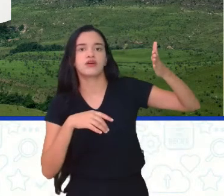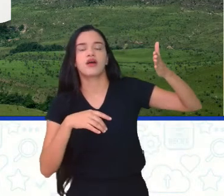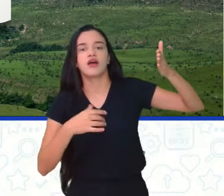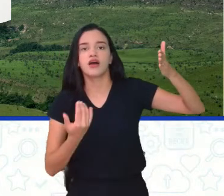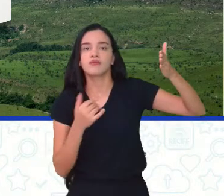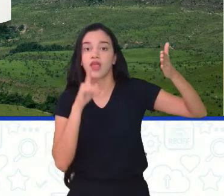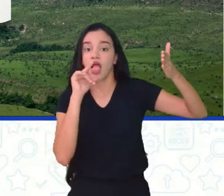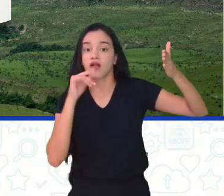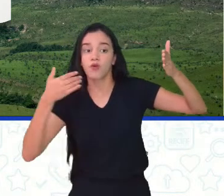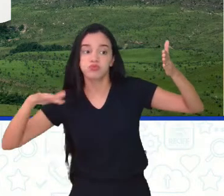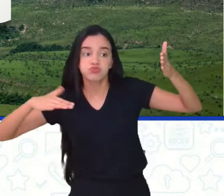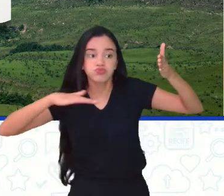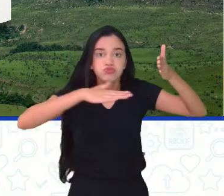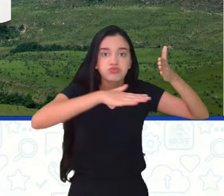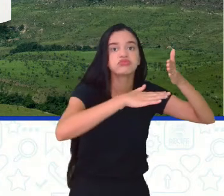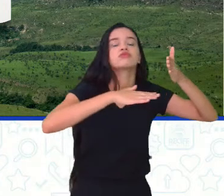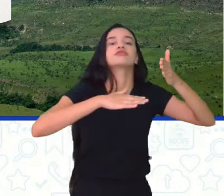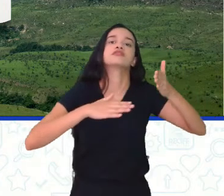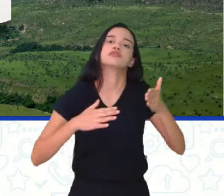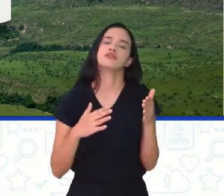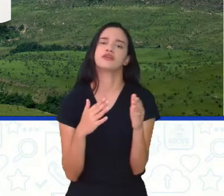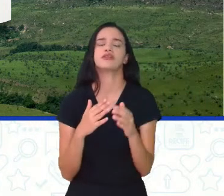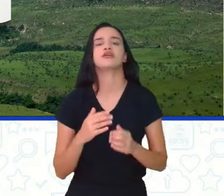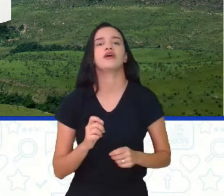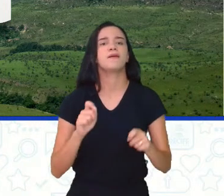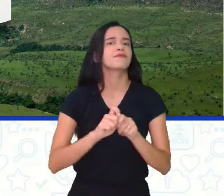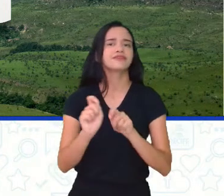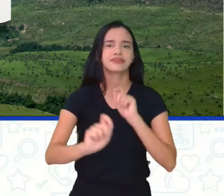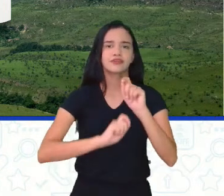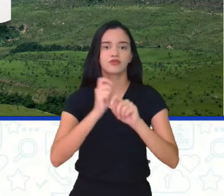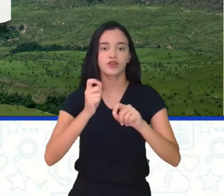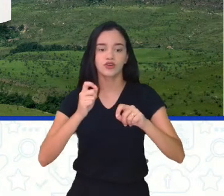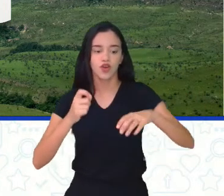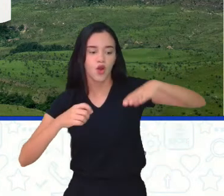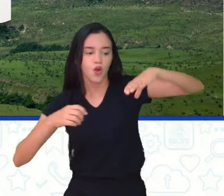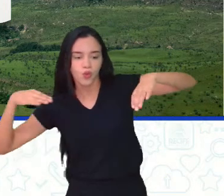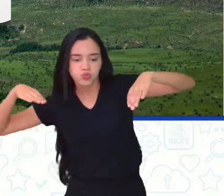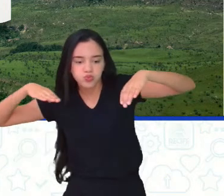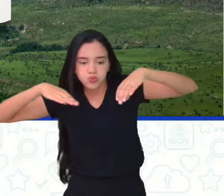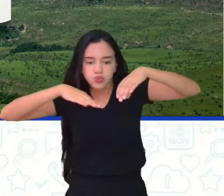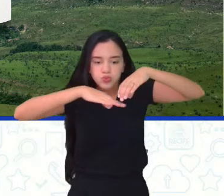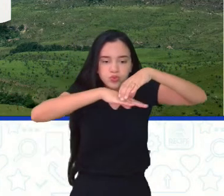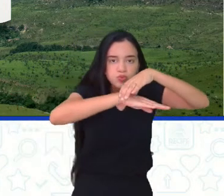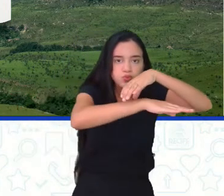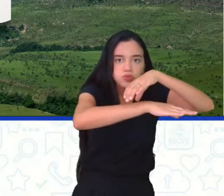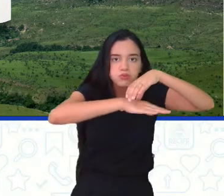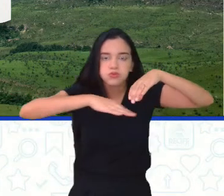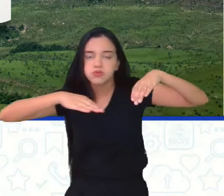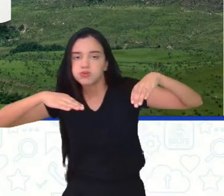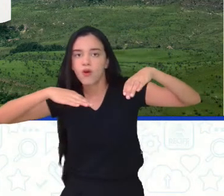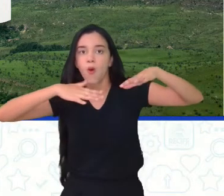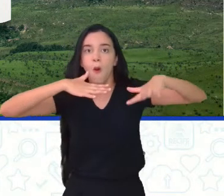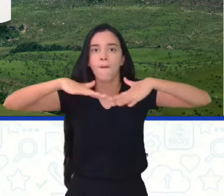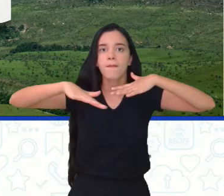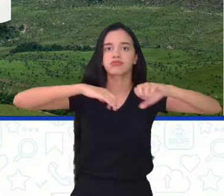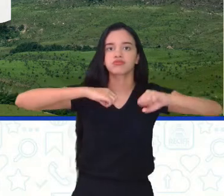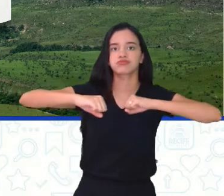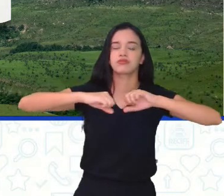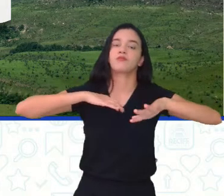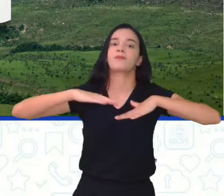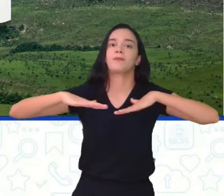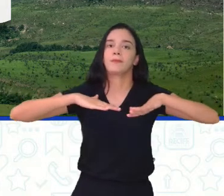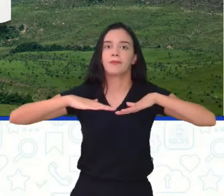barreira topográfica, para fazer um túnel, facilitando o deslocamento das